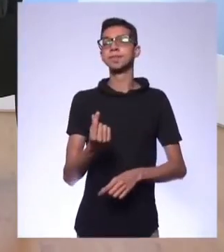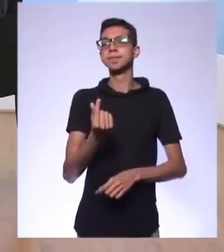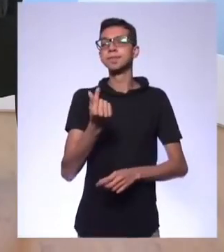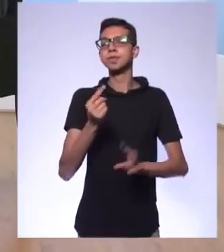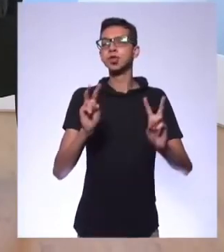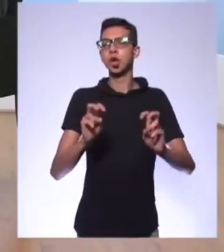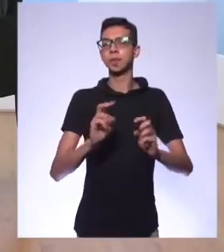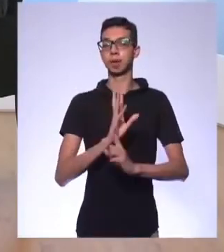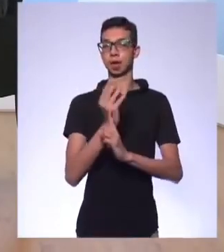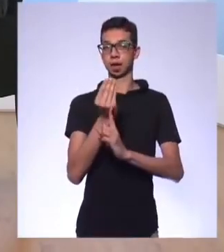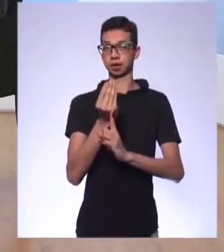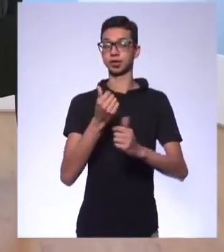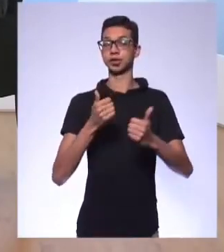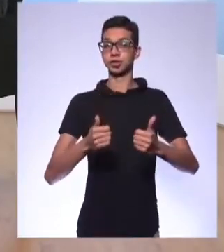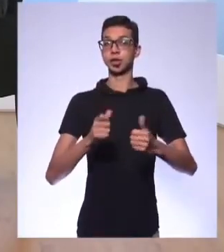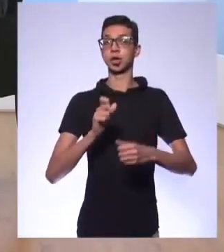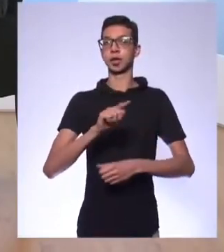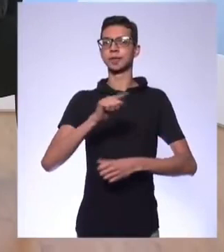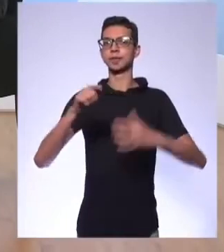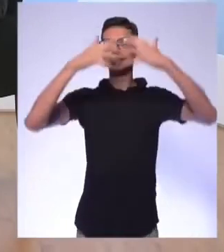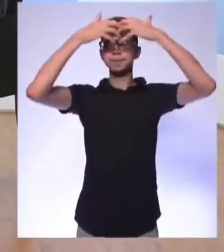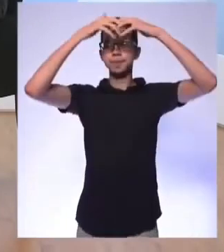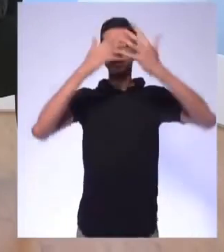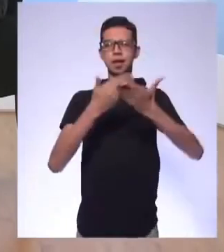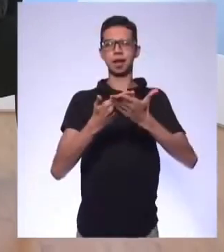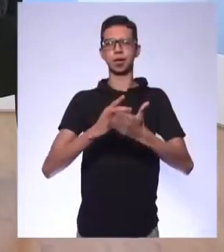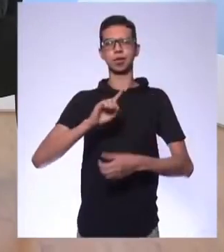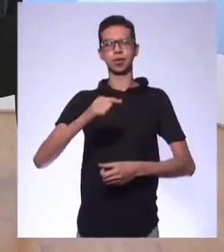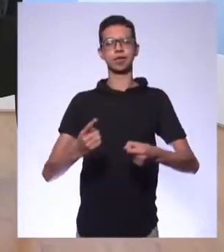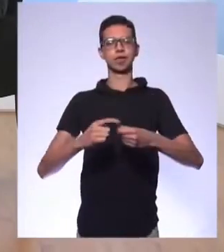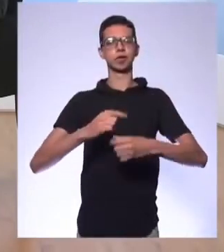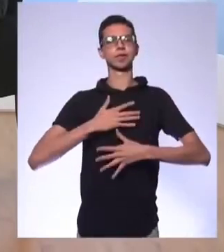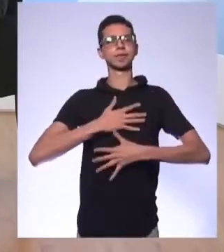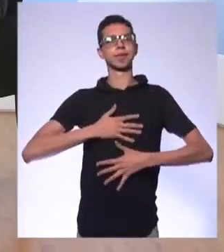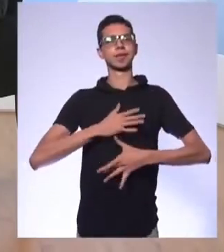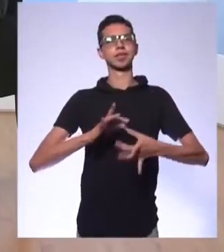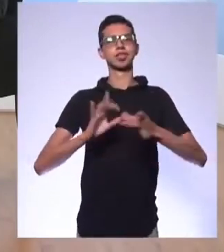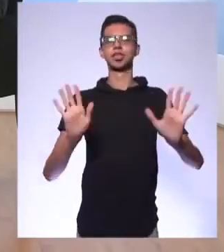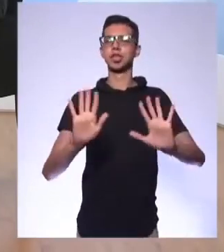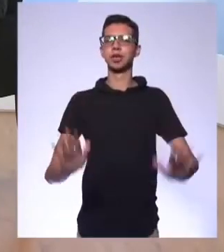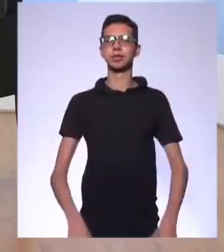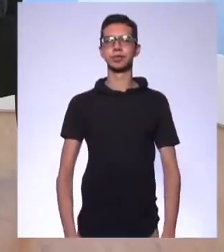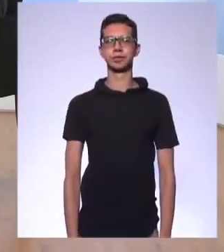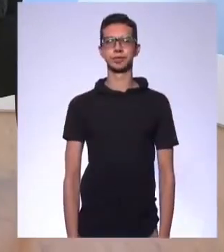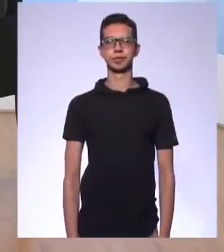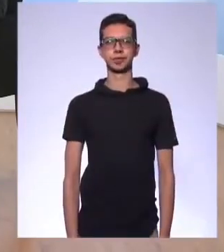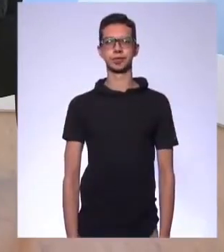pensar um pouquinho sobre isso. Gente, a gente volta aí na próxima aula. Um prazer estar com vocês. Tchau, tchau. Tchau, tchau.